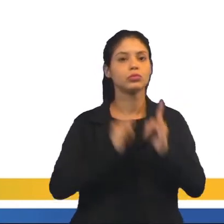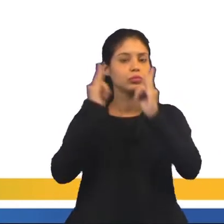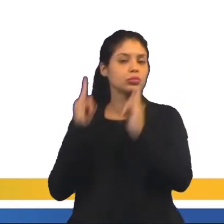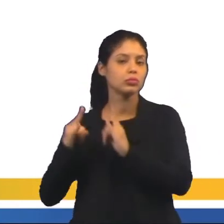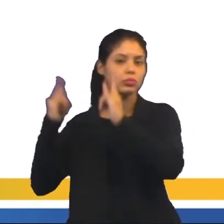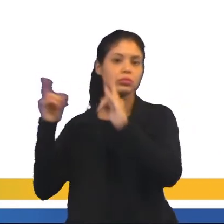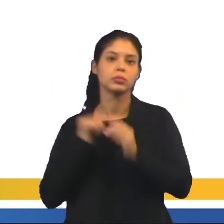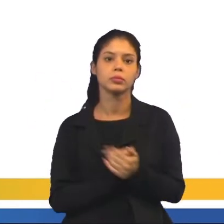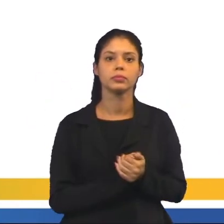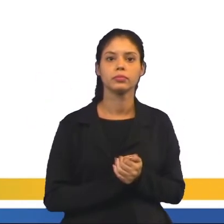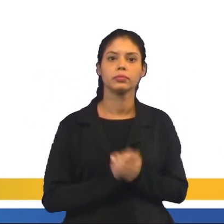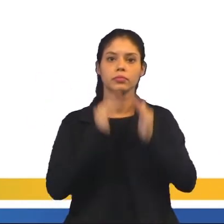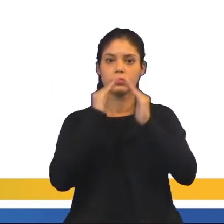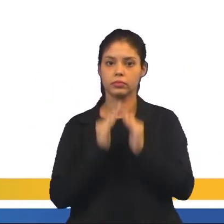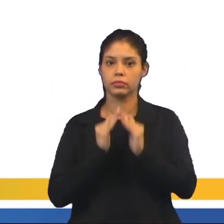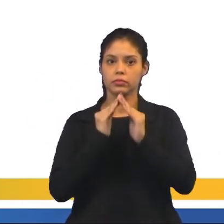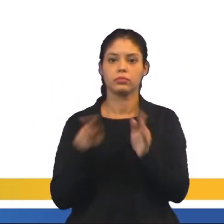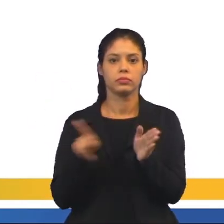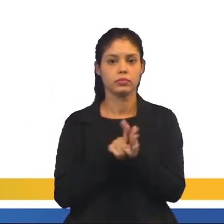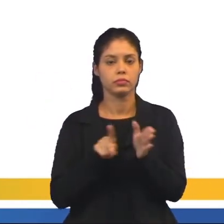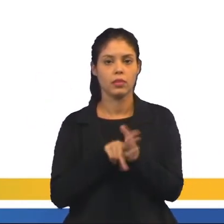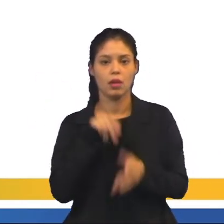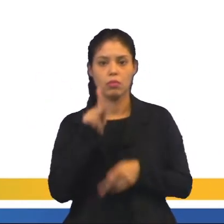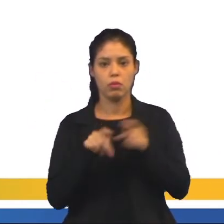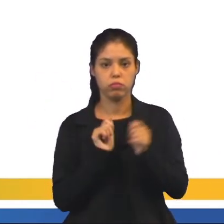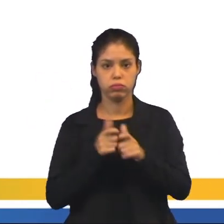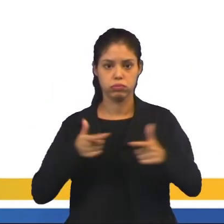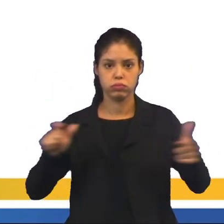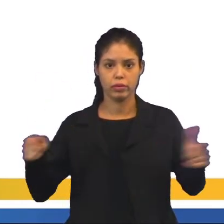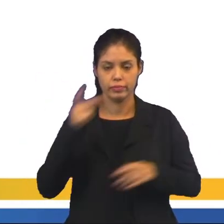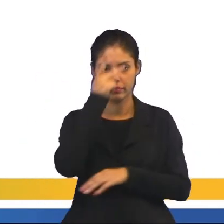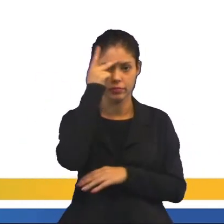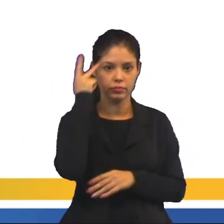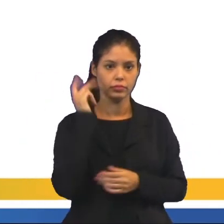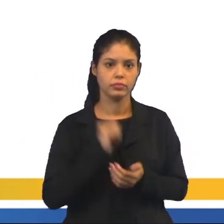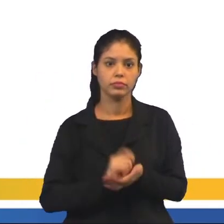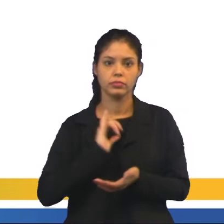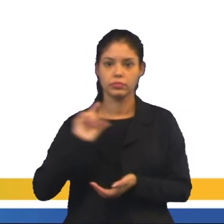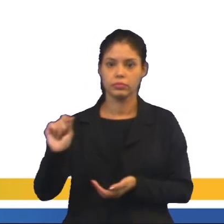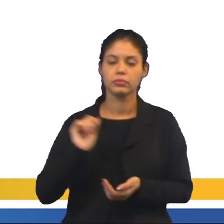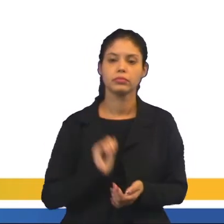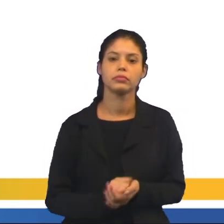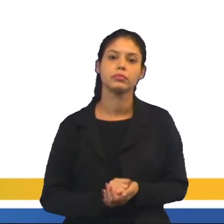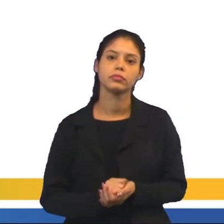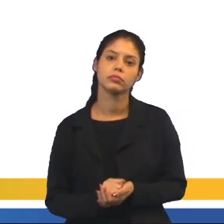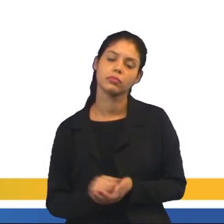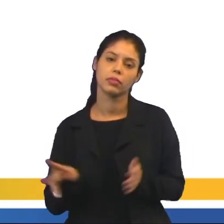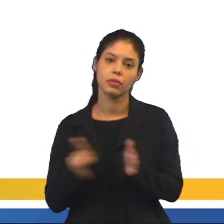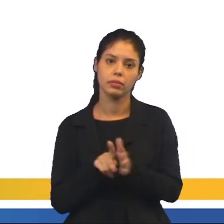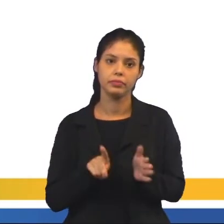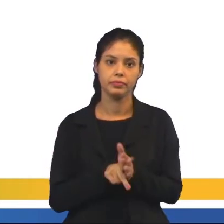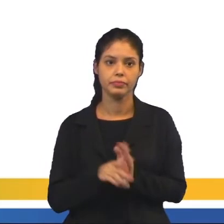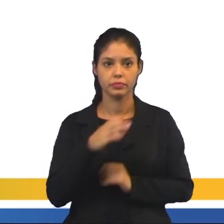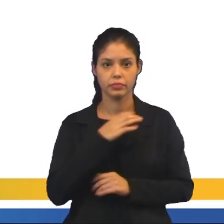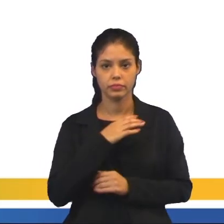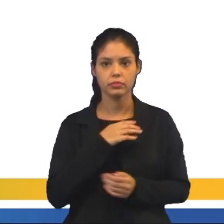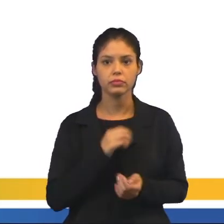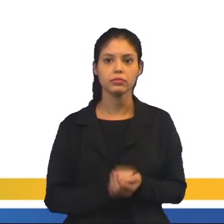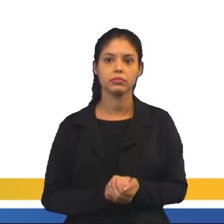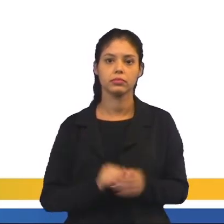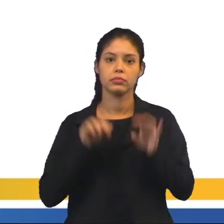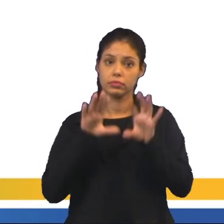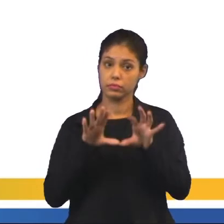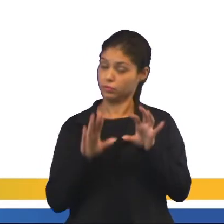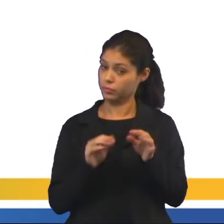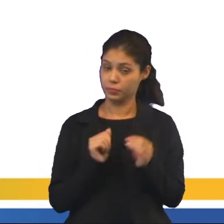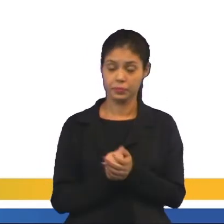para acomodar o adensamento populacional, esse número de pessoas que saem do meio rural para o meio urbano. E